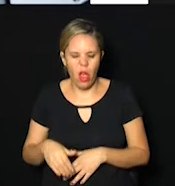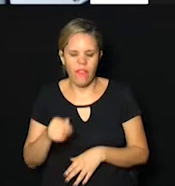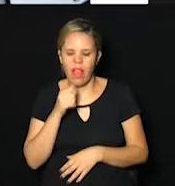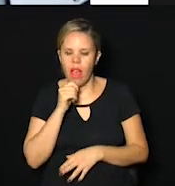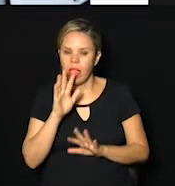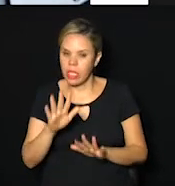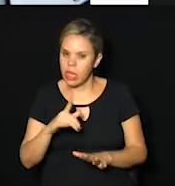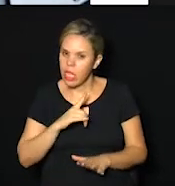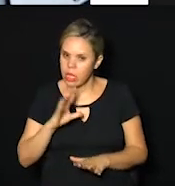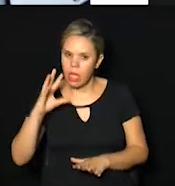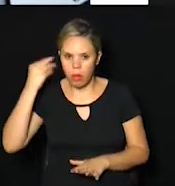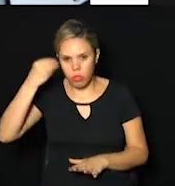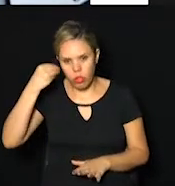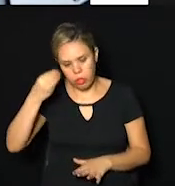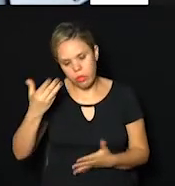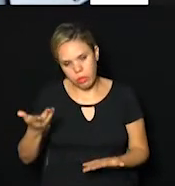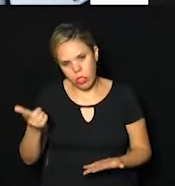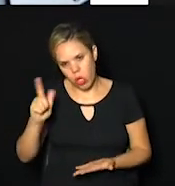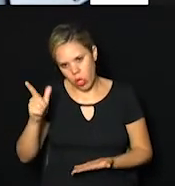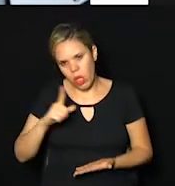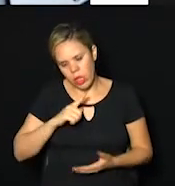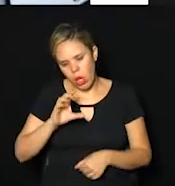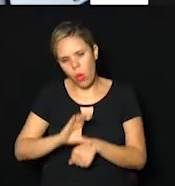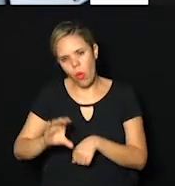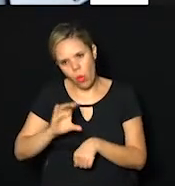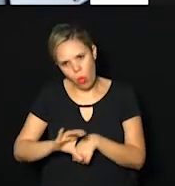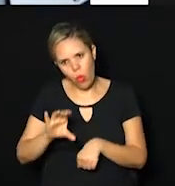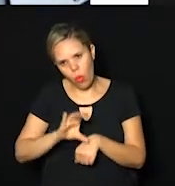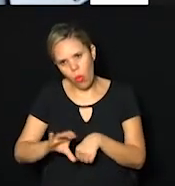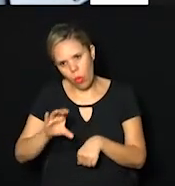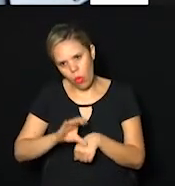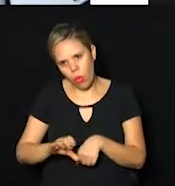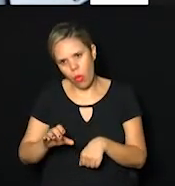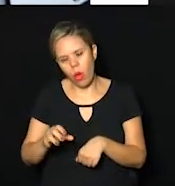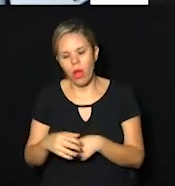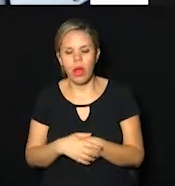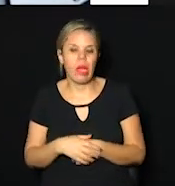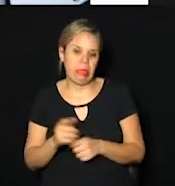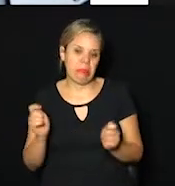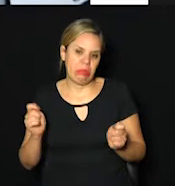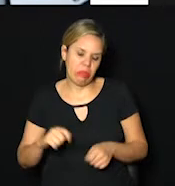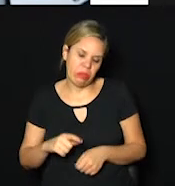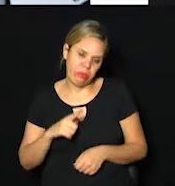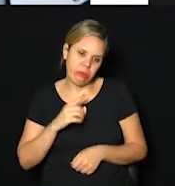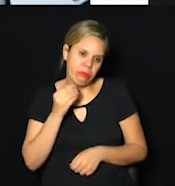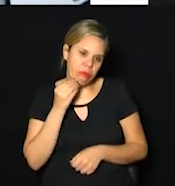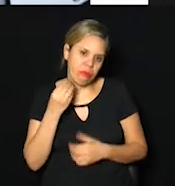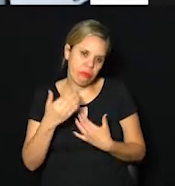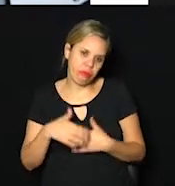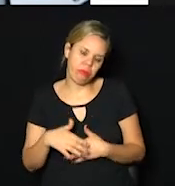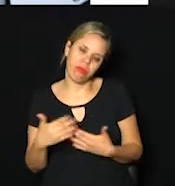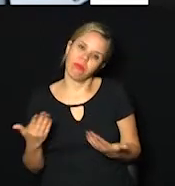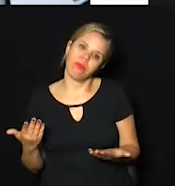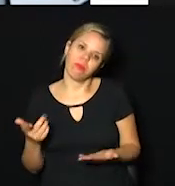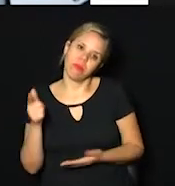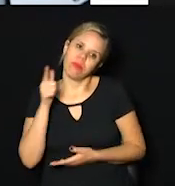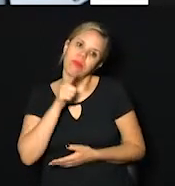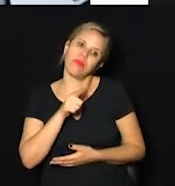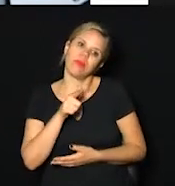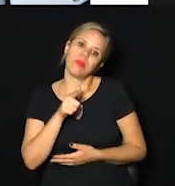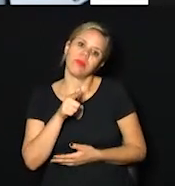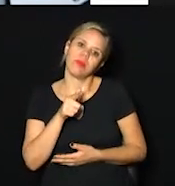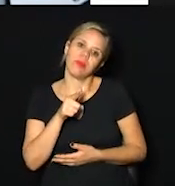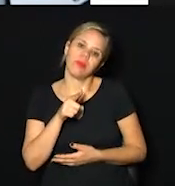haja conhecimento. Claro que há cursos, há ambientes em que isso é possível, né? E a gente consegue